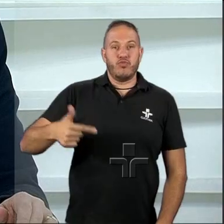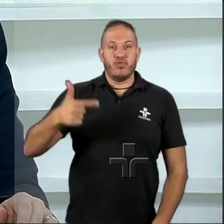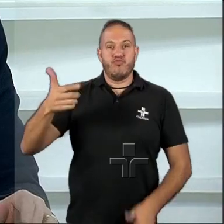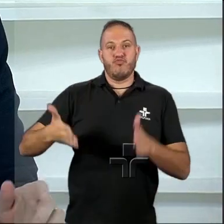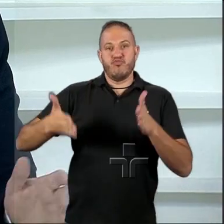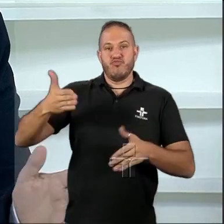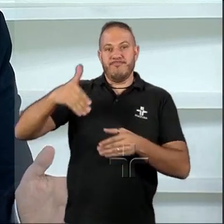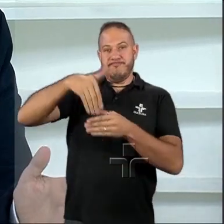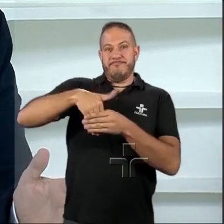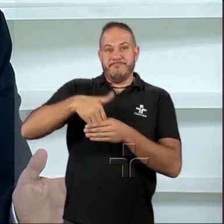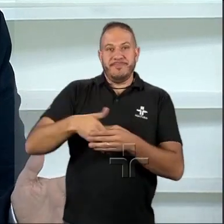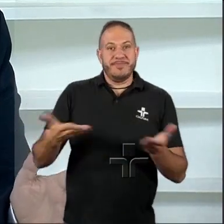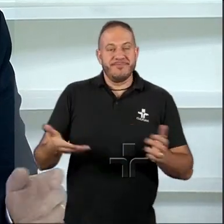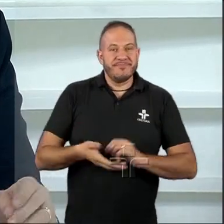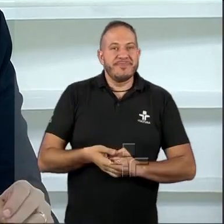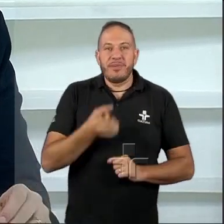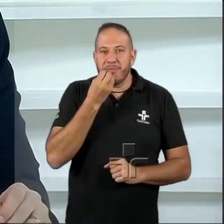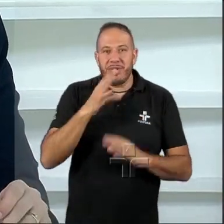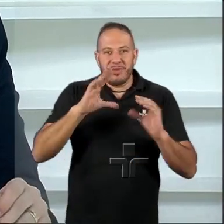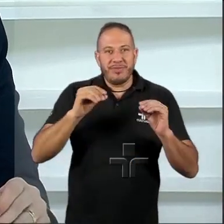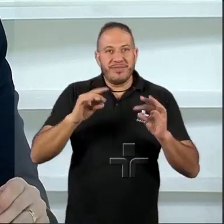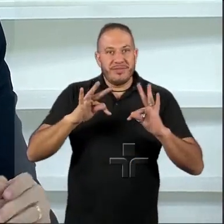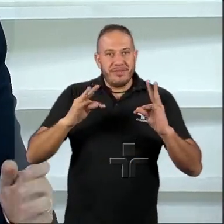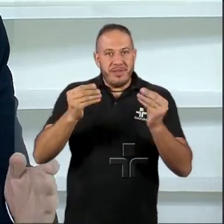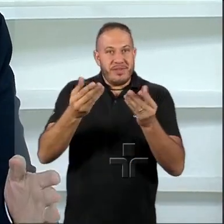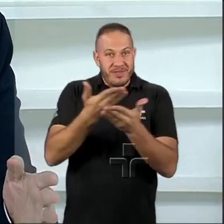turno. Boa noite a todos.